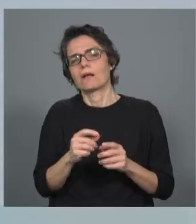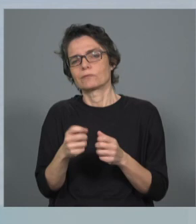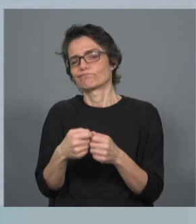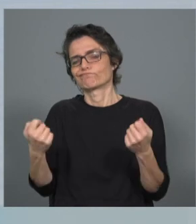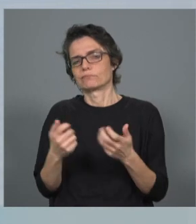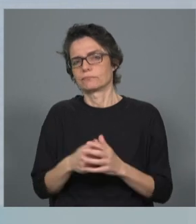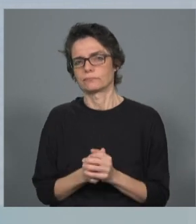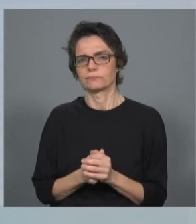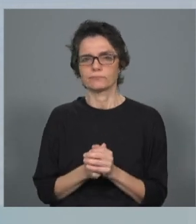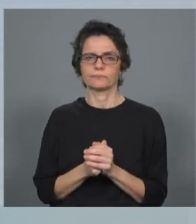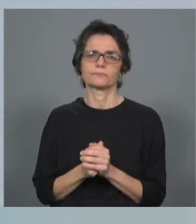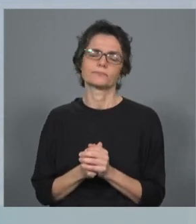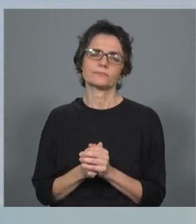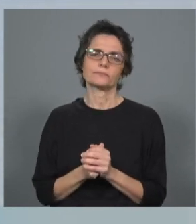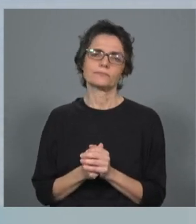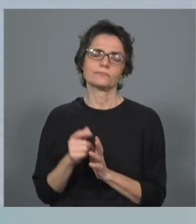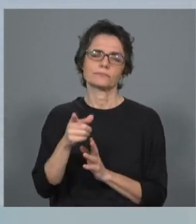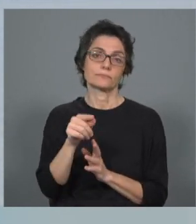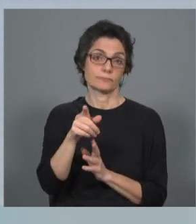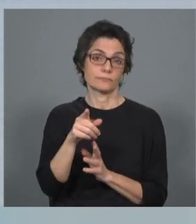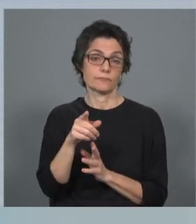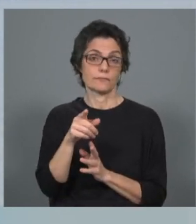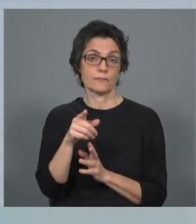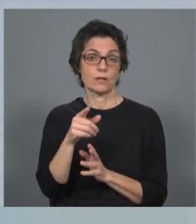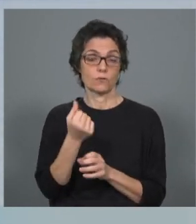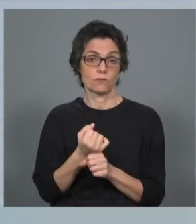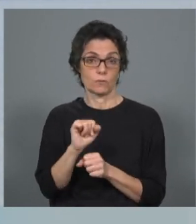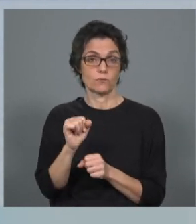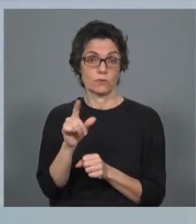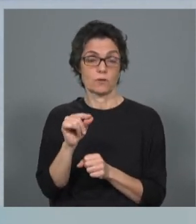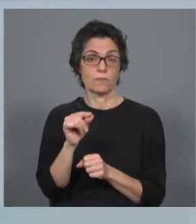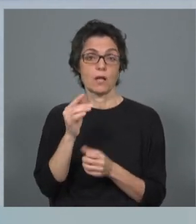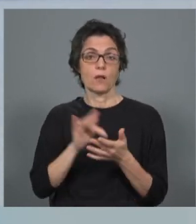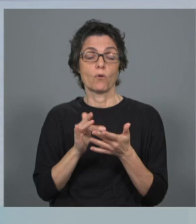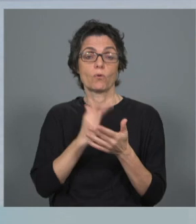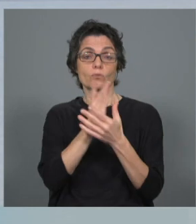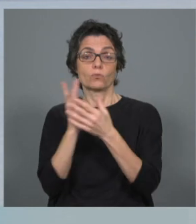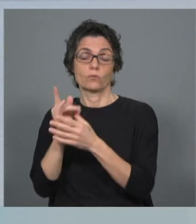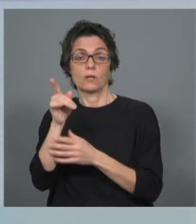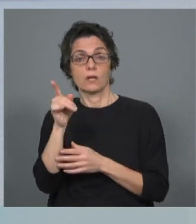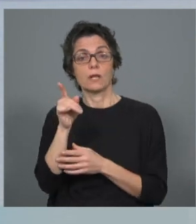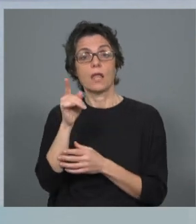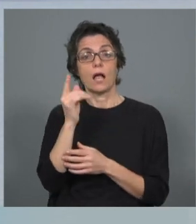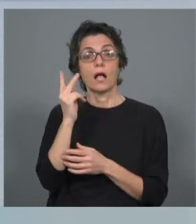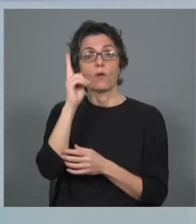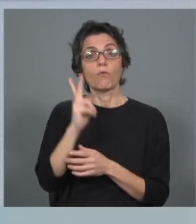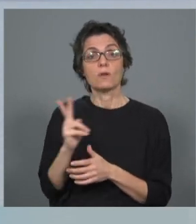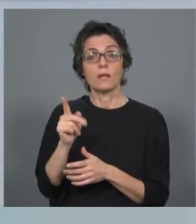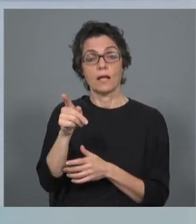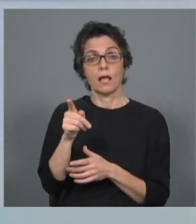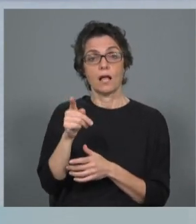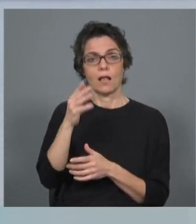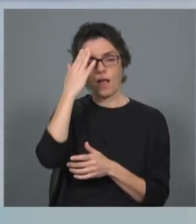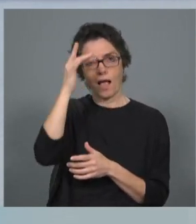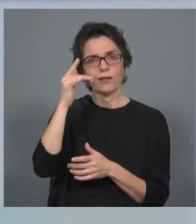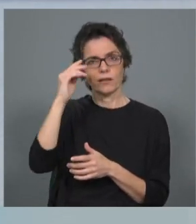também pelas funções que desempenha no Vaticano de bibliotecário, que uma biblioteca é uma projeção para o futuro, mais do que um repositório do